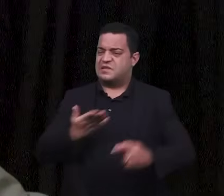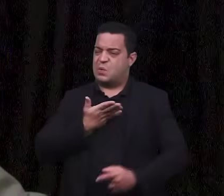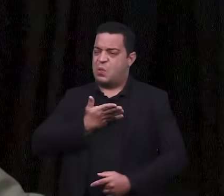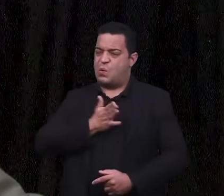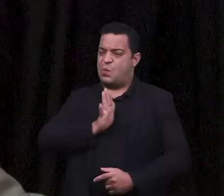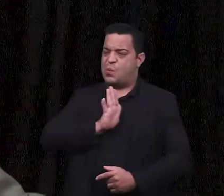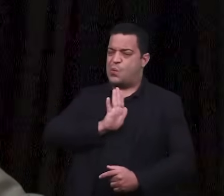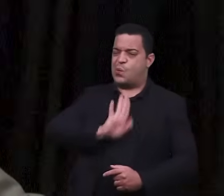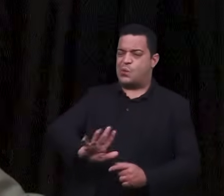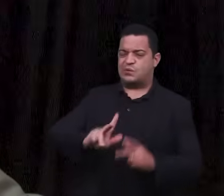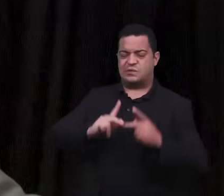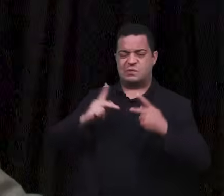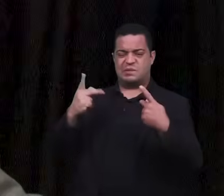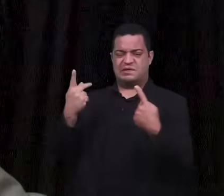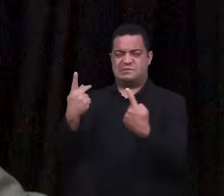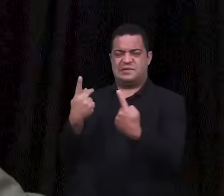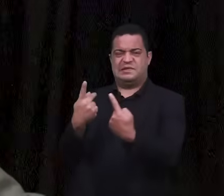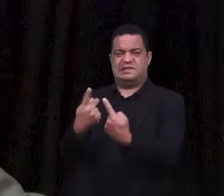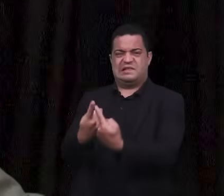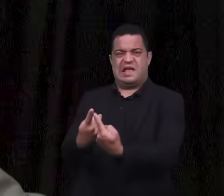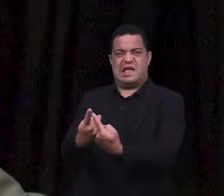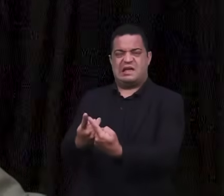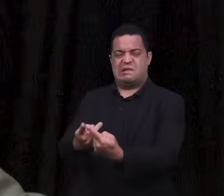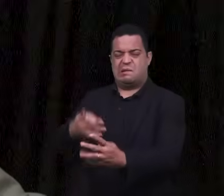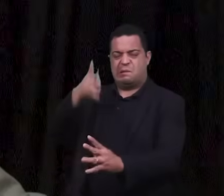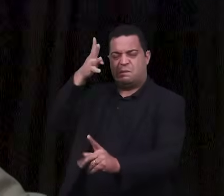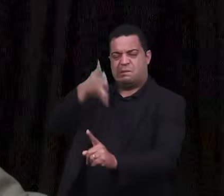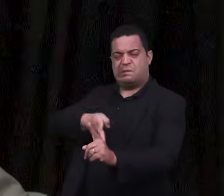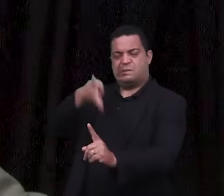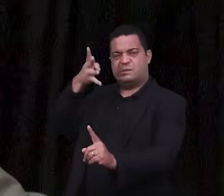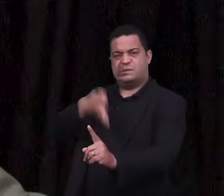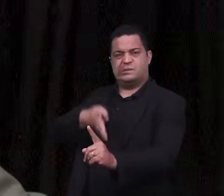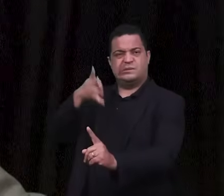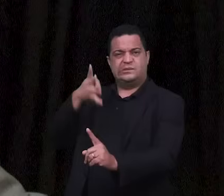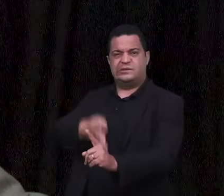de mim, porque o presbitério está acima de mim. O Senhor constituiu desta